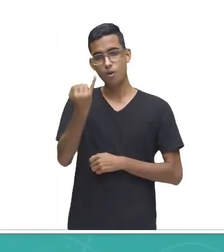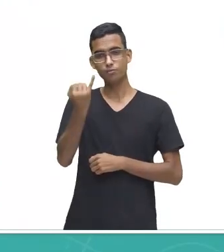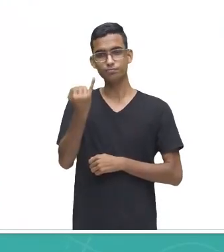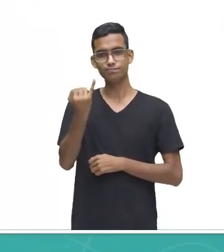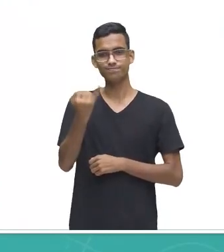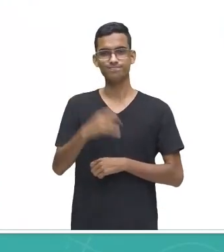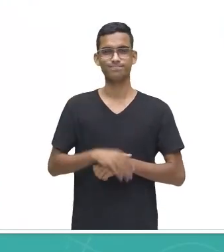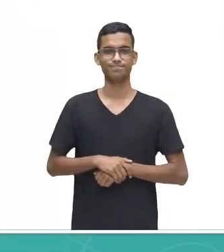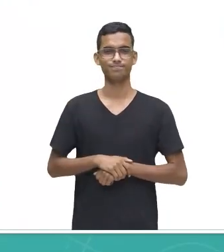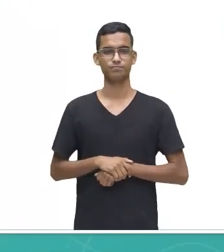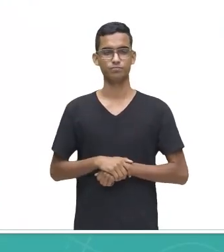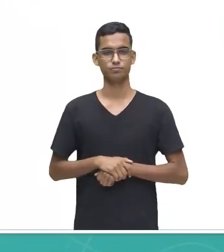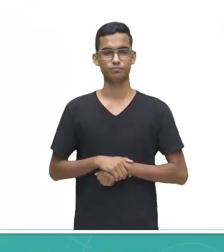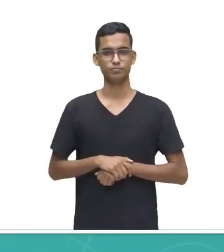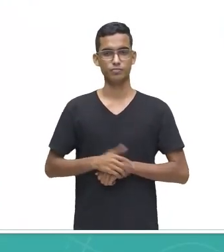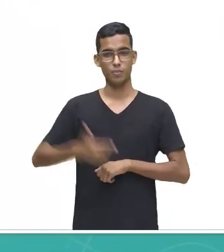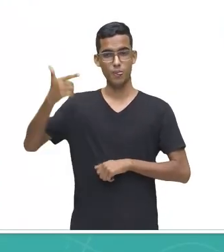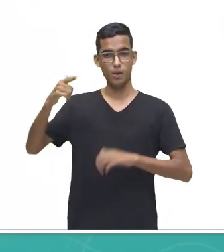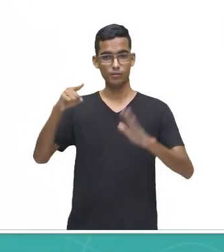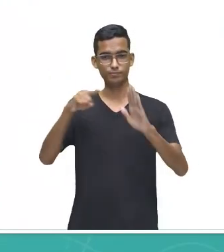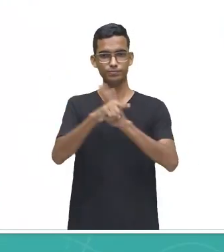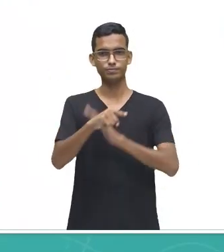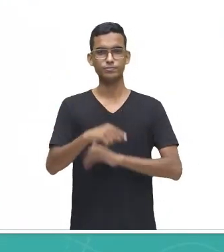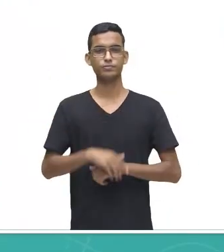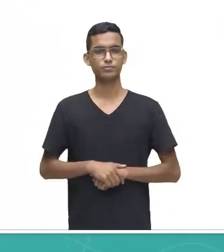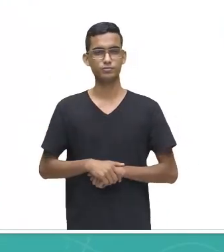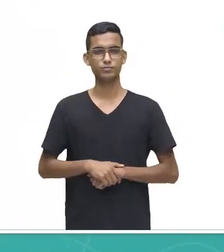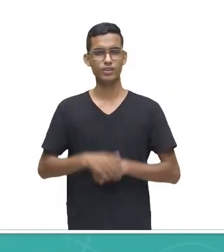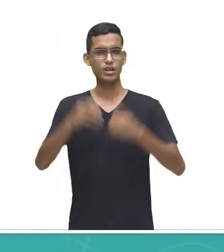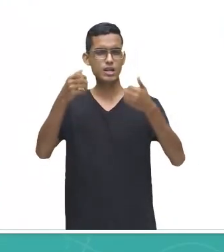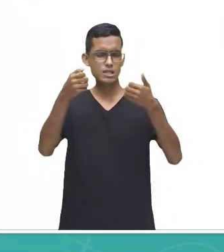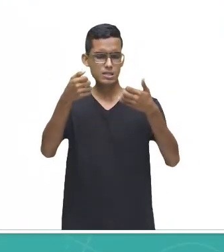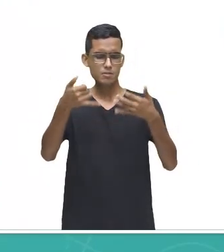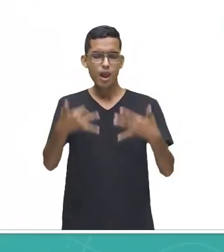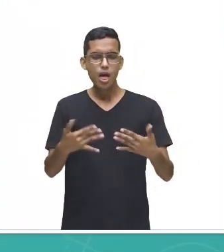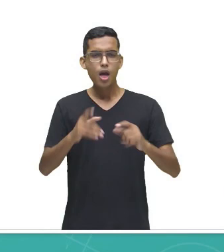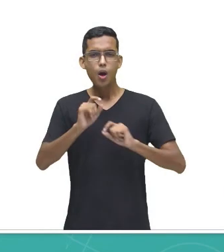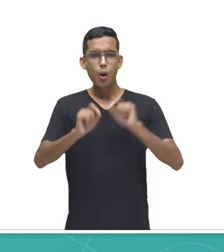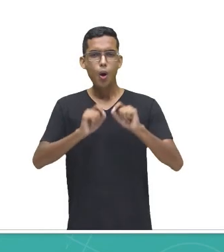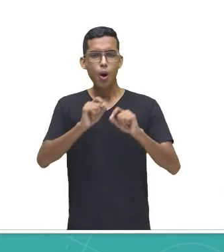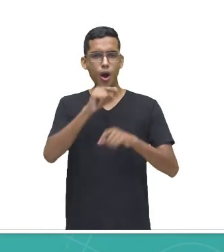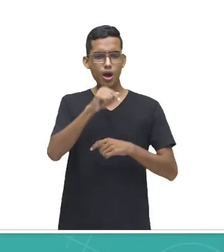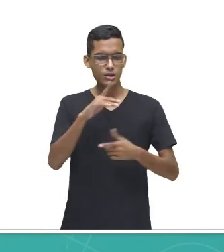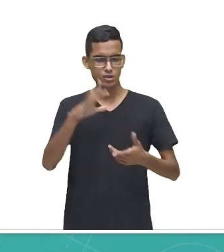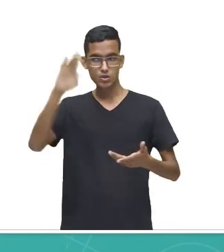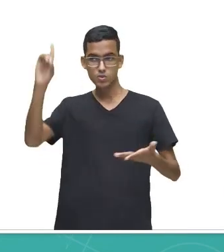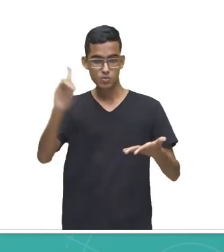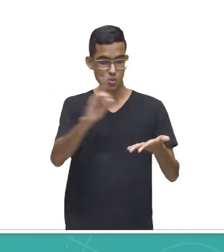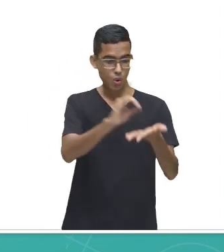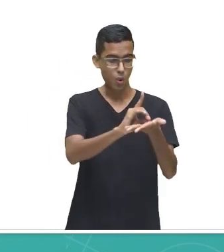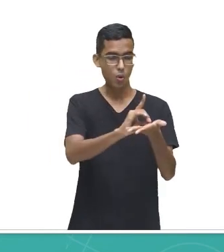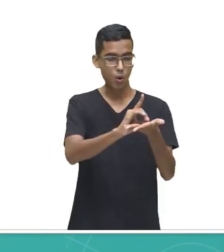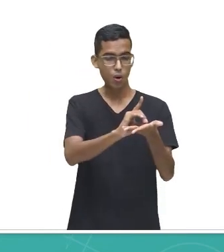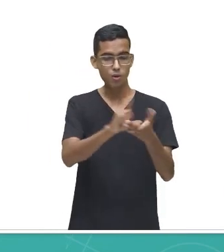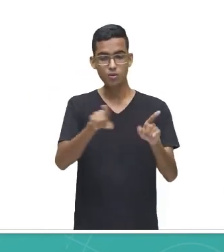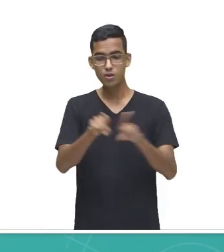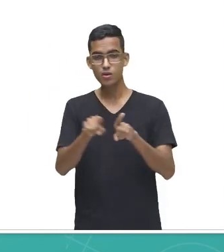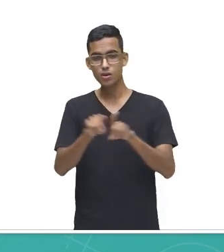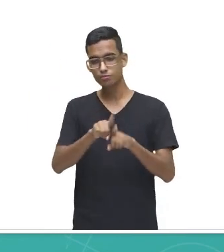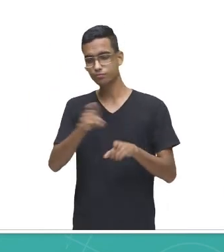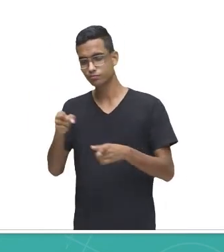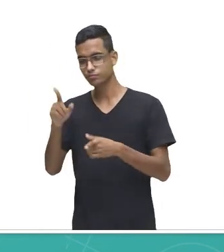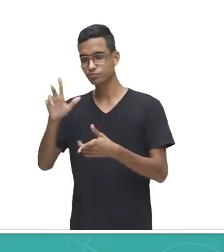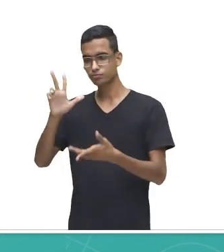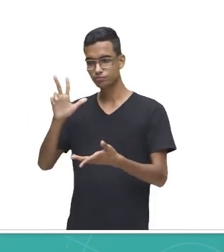2. Diferencie em poucas palavras o teocentrismo e o antropocentrismo. O que